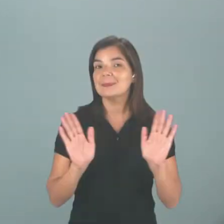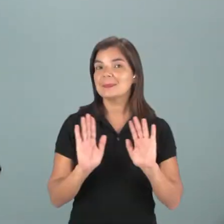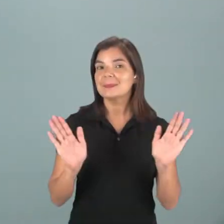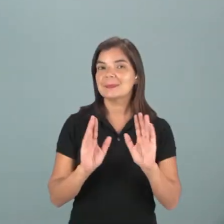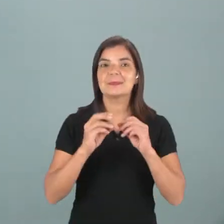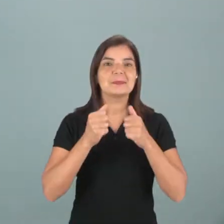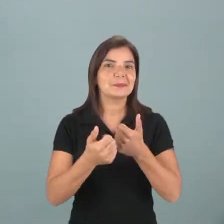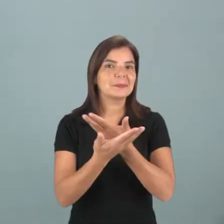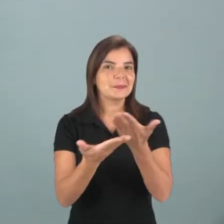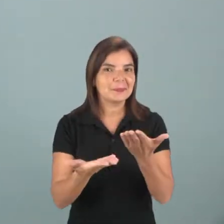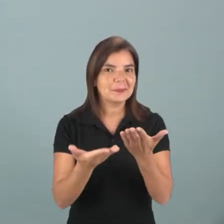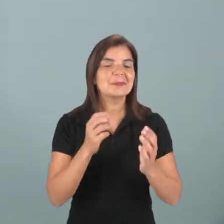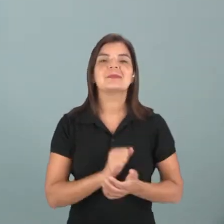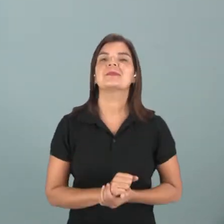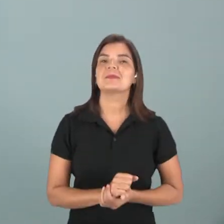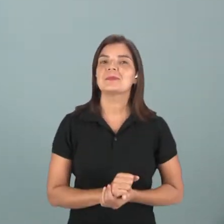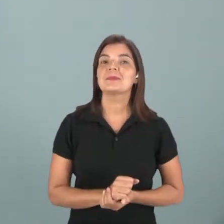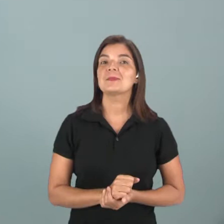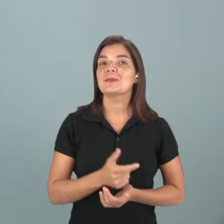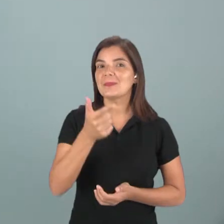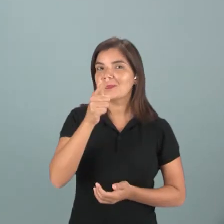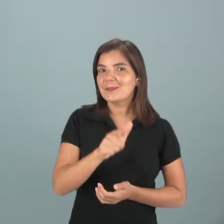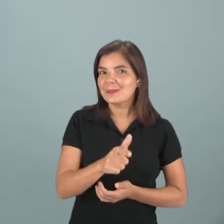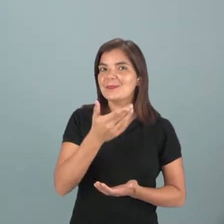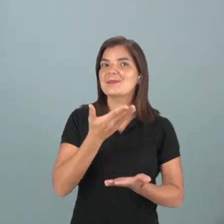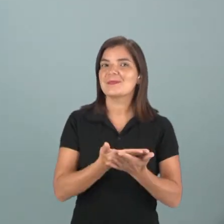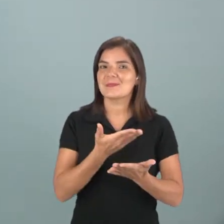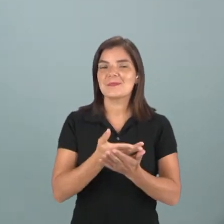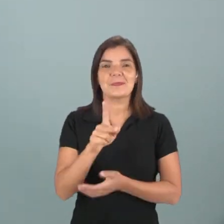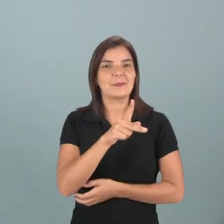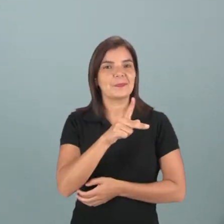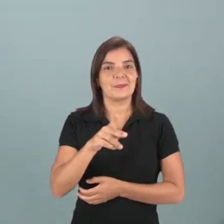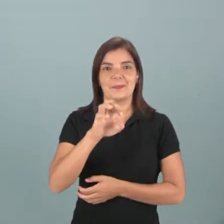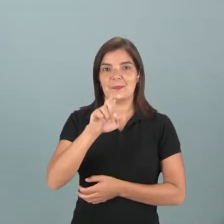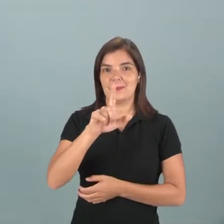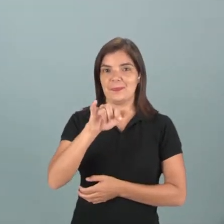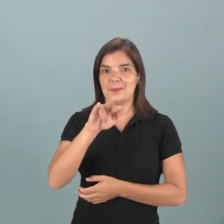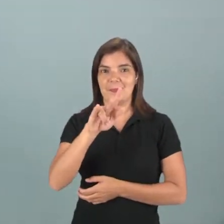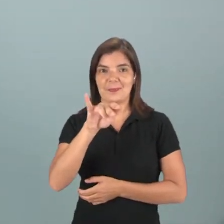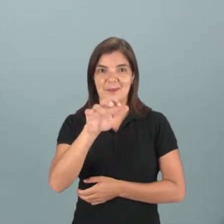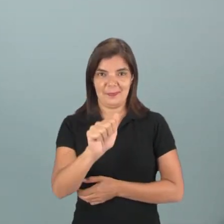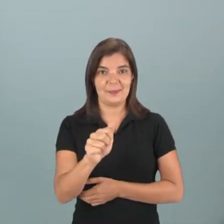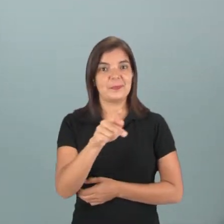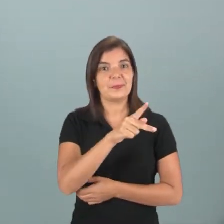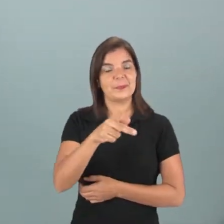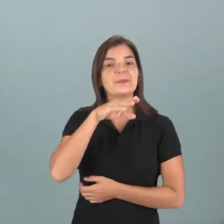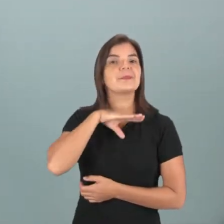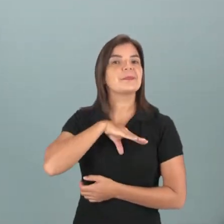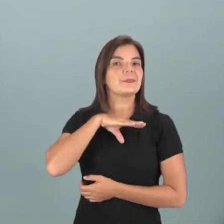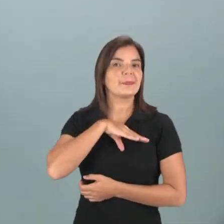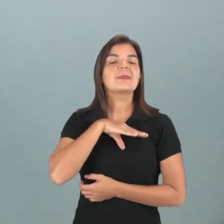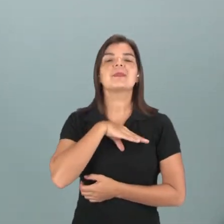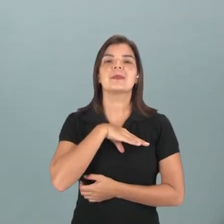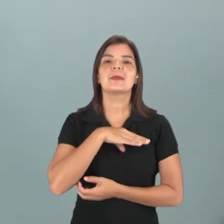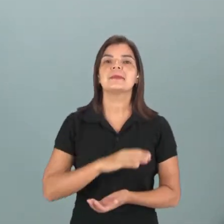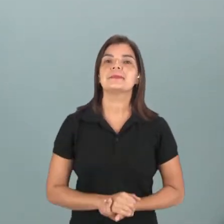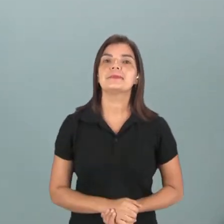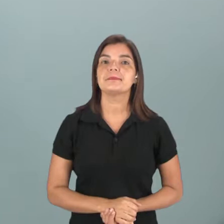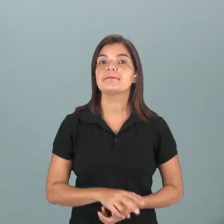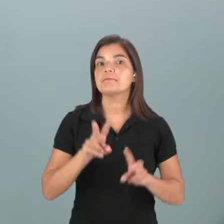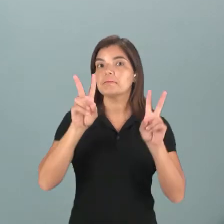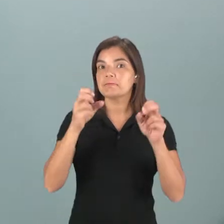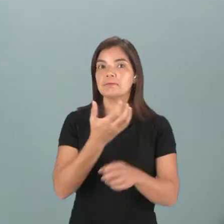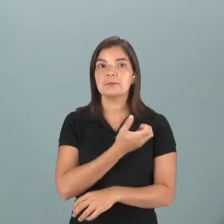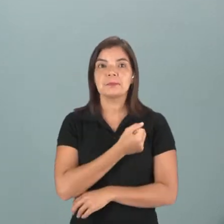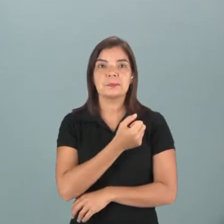Olá, tudo bem com vocês? Estou aqui novamente, sou a professora Elívia Soares, professora de língua portuguesa. Essa é a